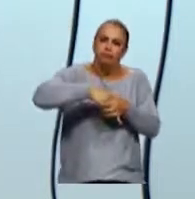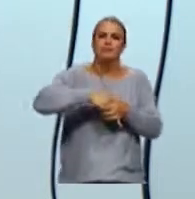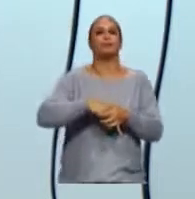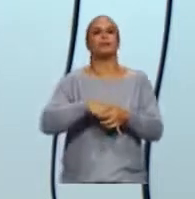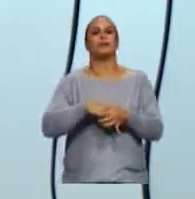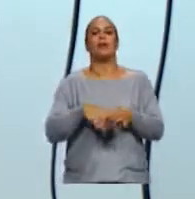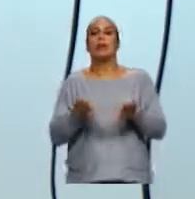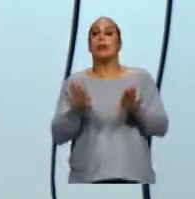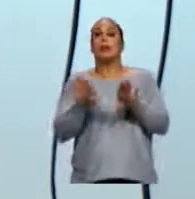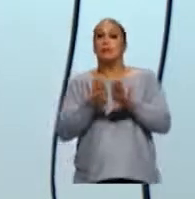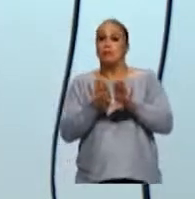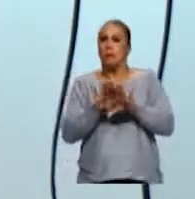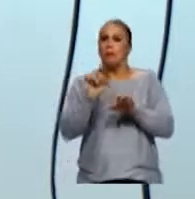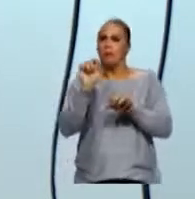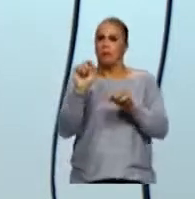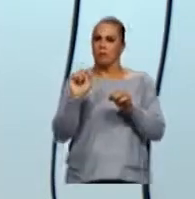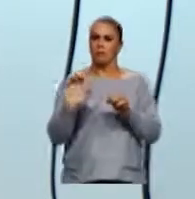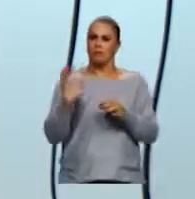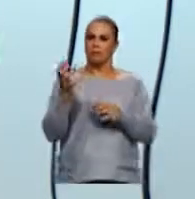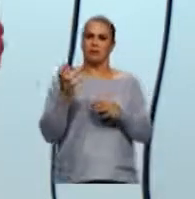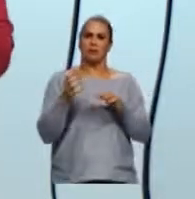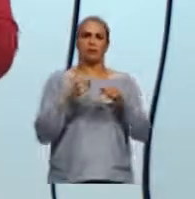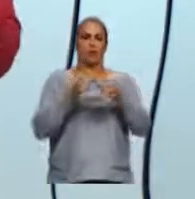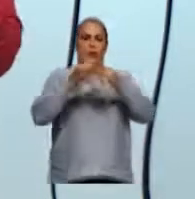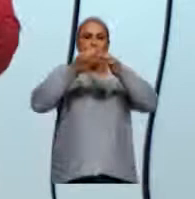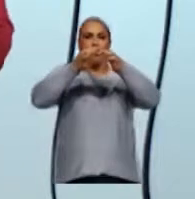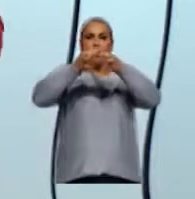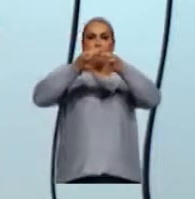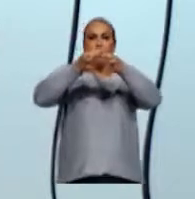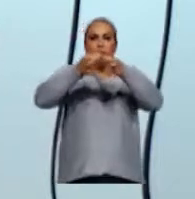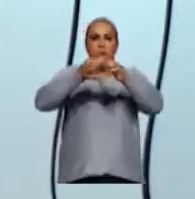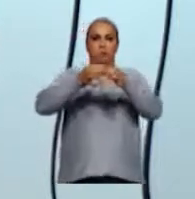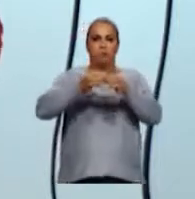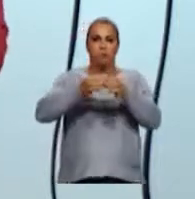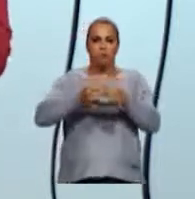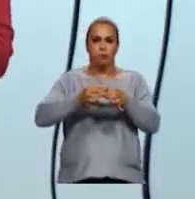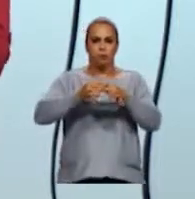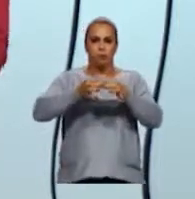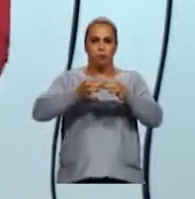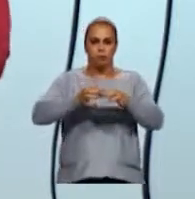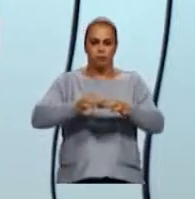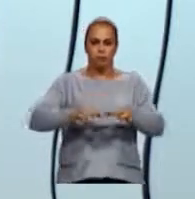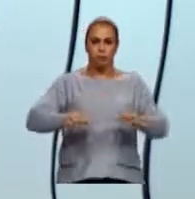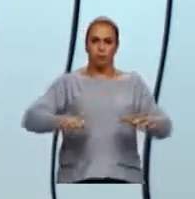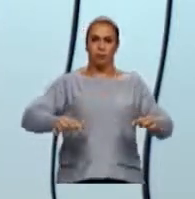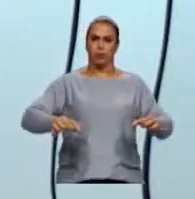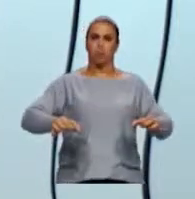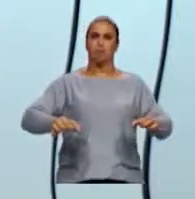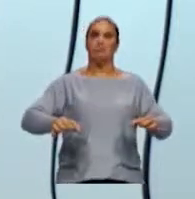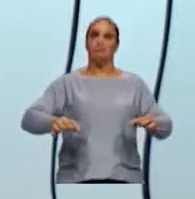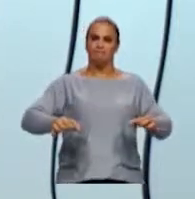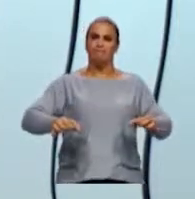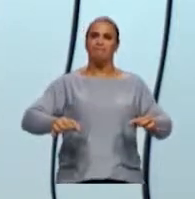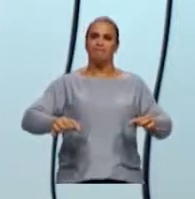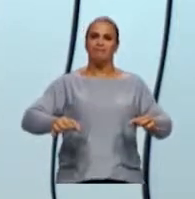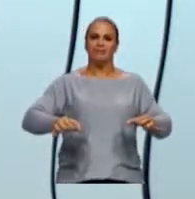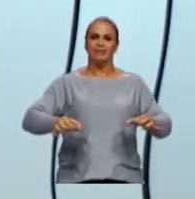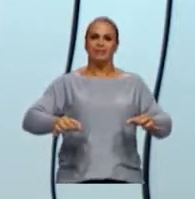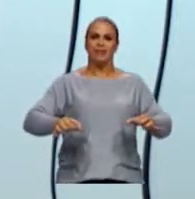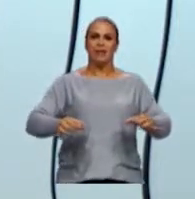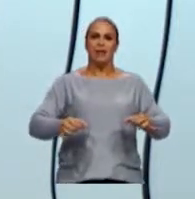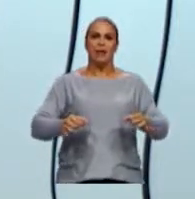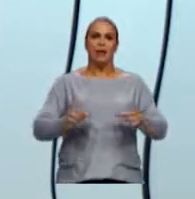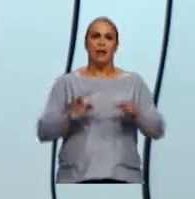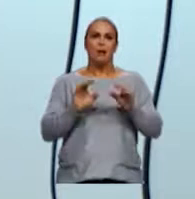se ramificar no que a gente chama de brônquios. Os brônquios é uma ramificação da traqueia,